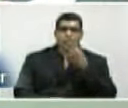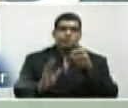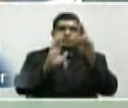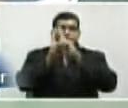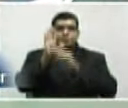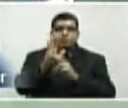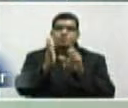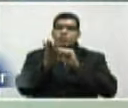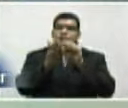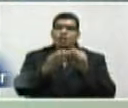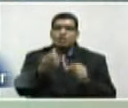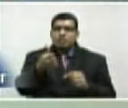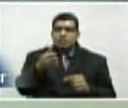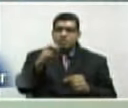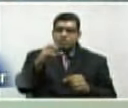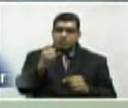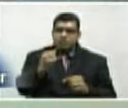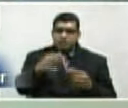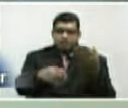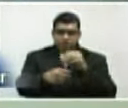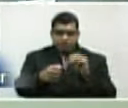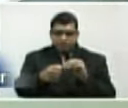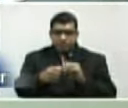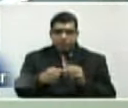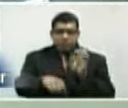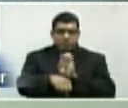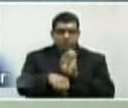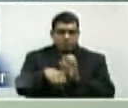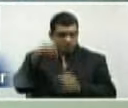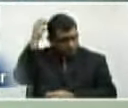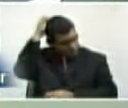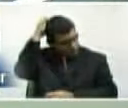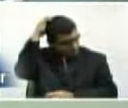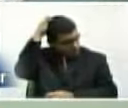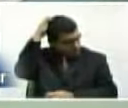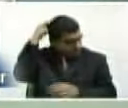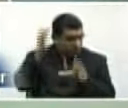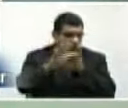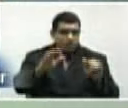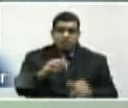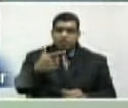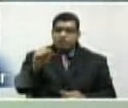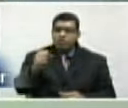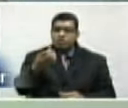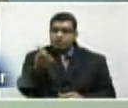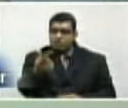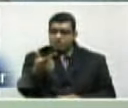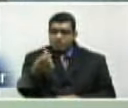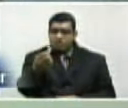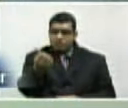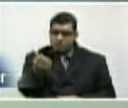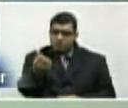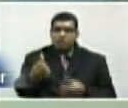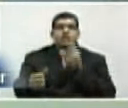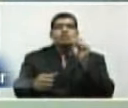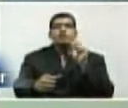regulamentando o artigo 151, parágrafo 1º da Constituição do Estado, é a Lei 2826, que